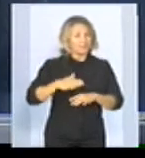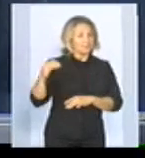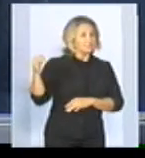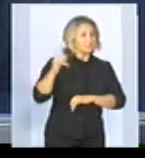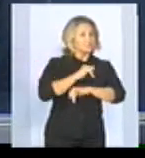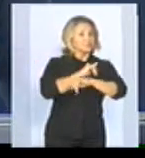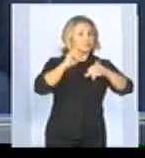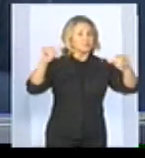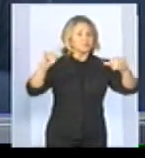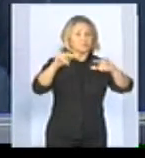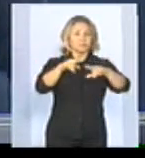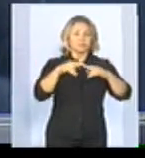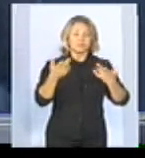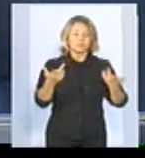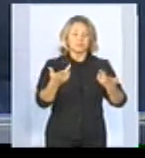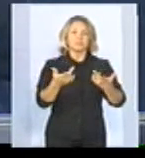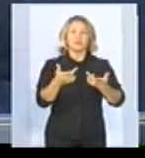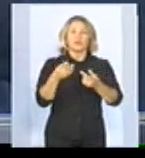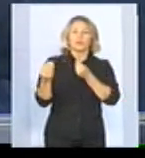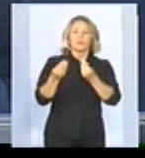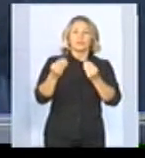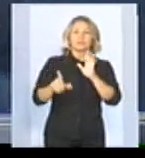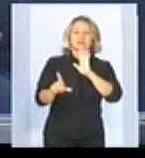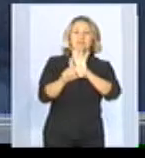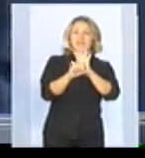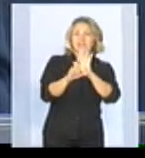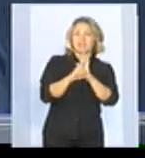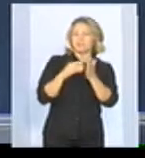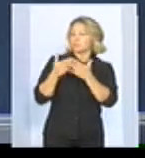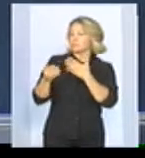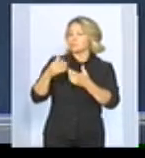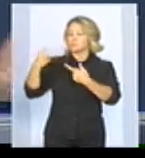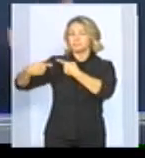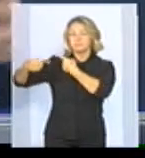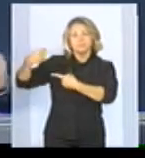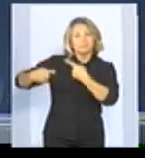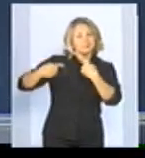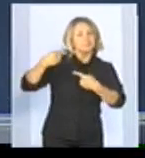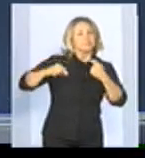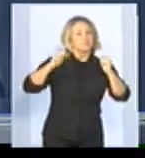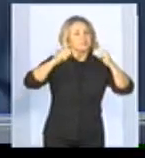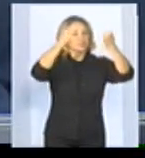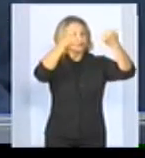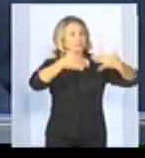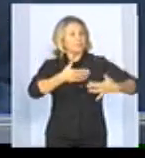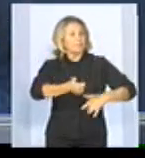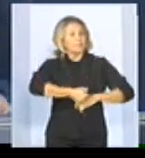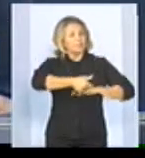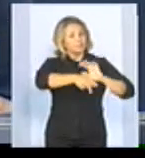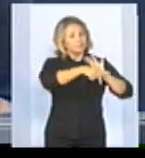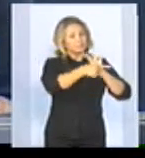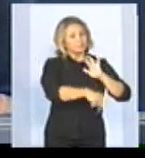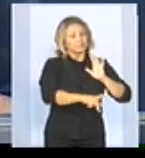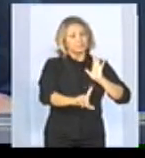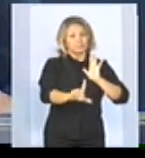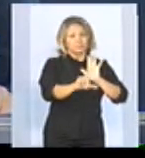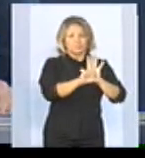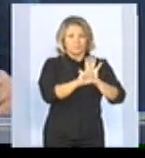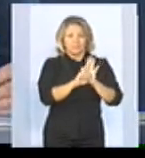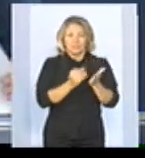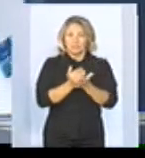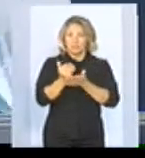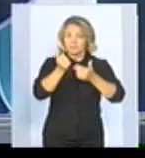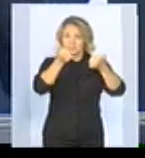Mercado os impactos da lei do que qualquer discussão mais conceitual a respeito da própria lei não é e eu